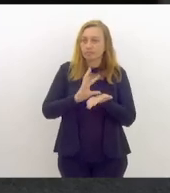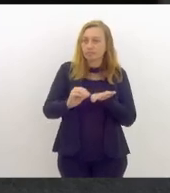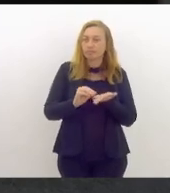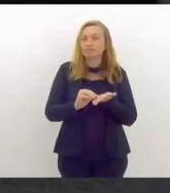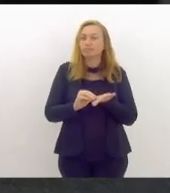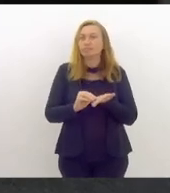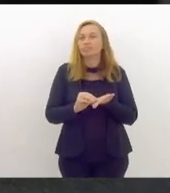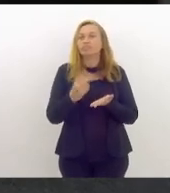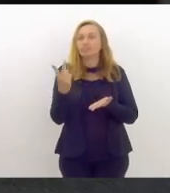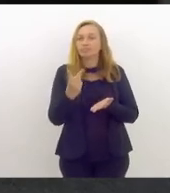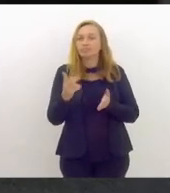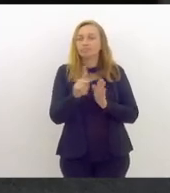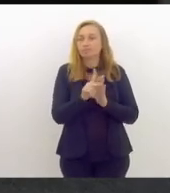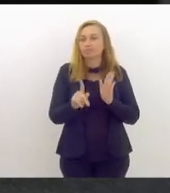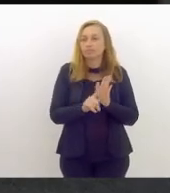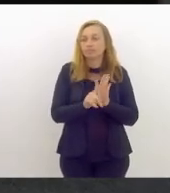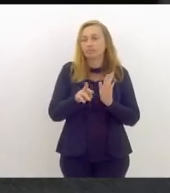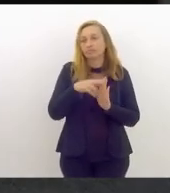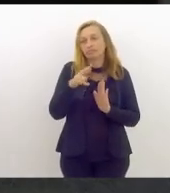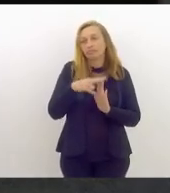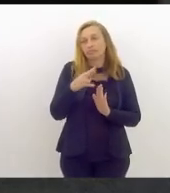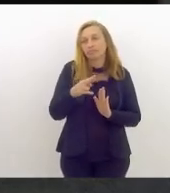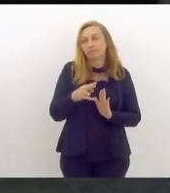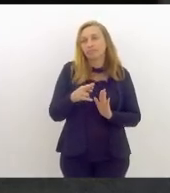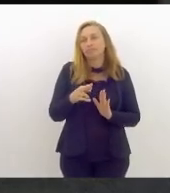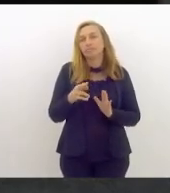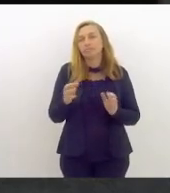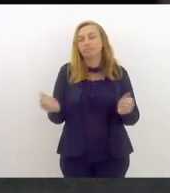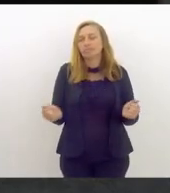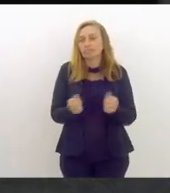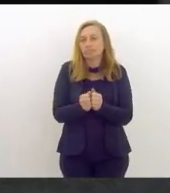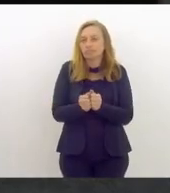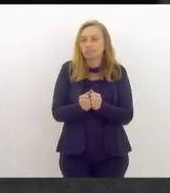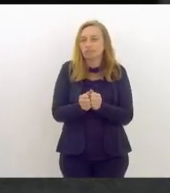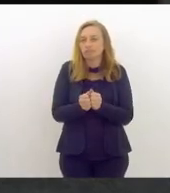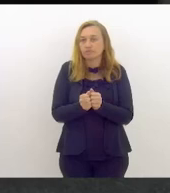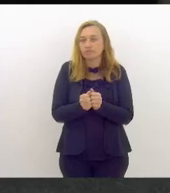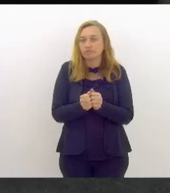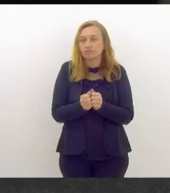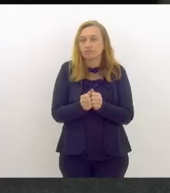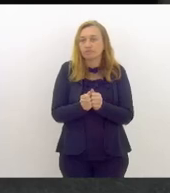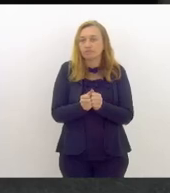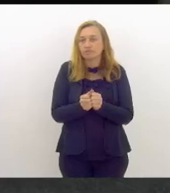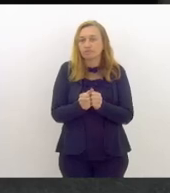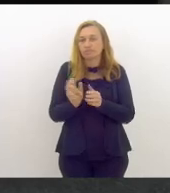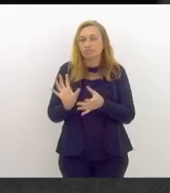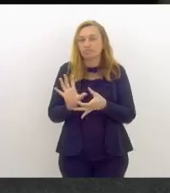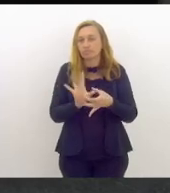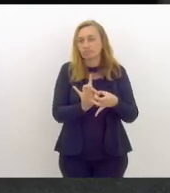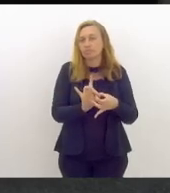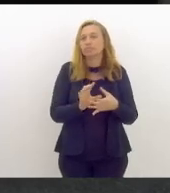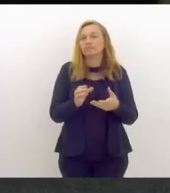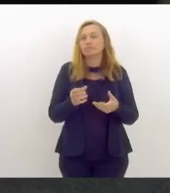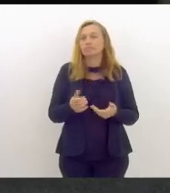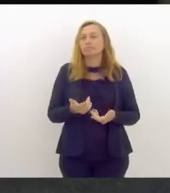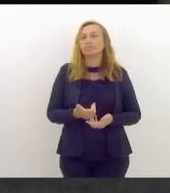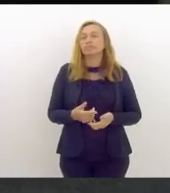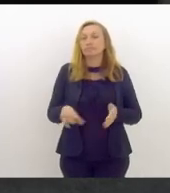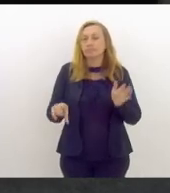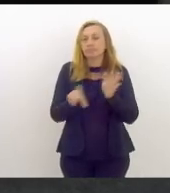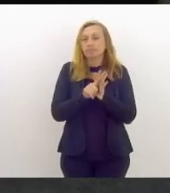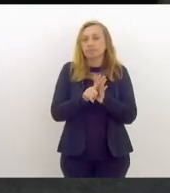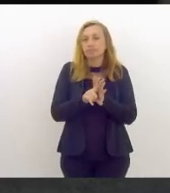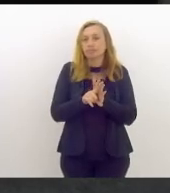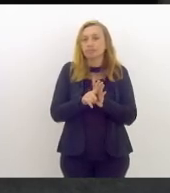pauta esses dois projetos de resolução, okay. De repente vai ser unificados, que são em si complementares, e a gente garantir em lei